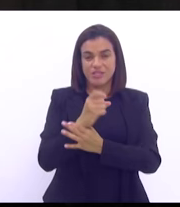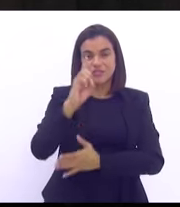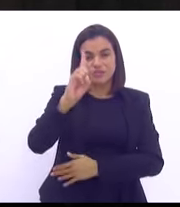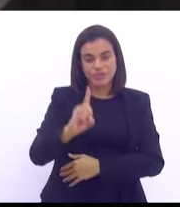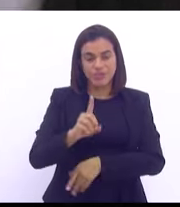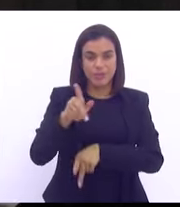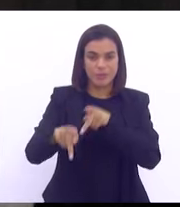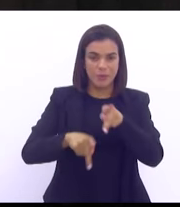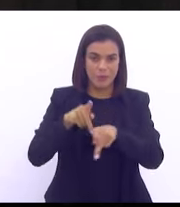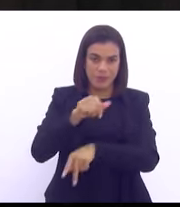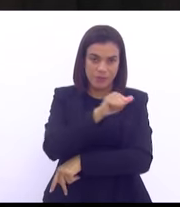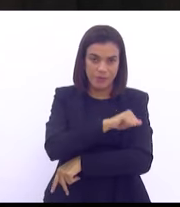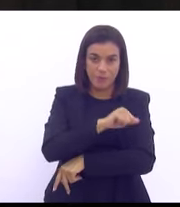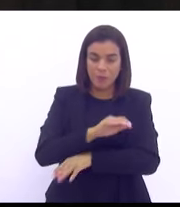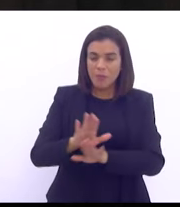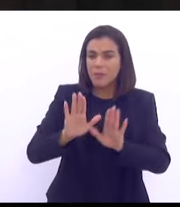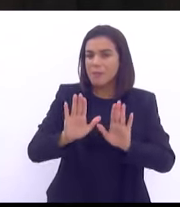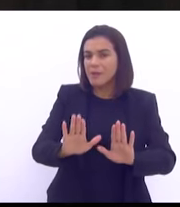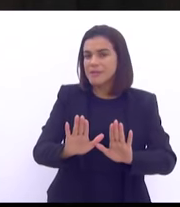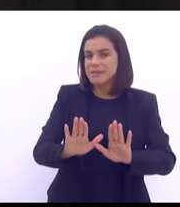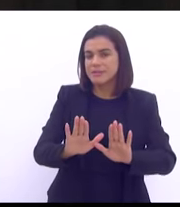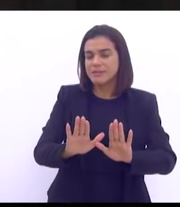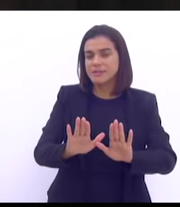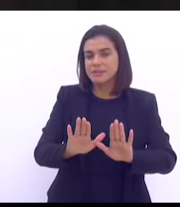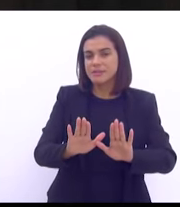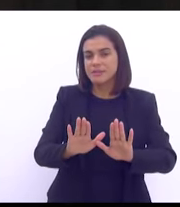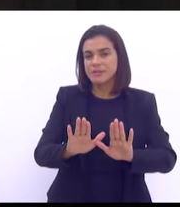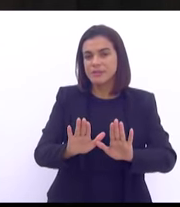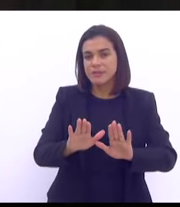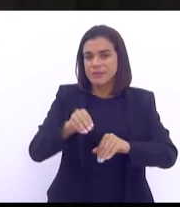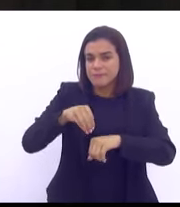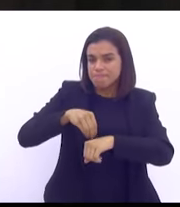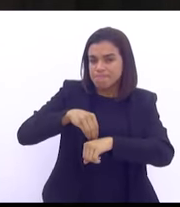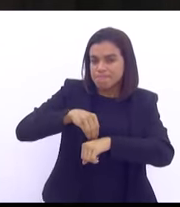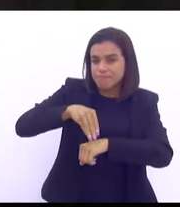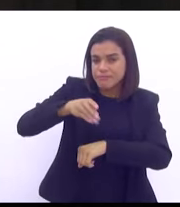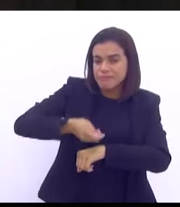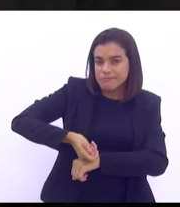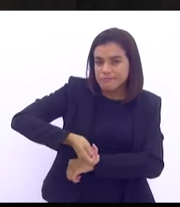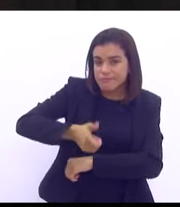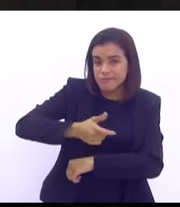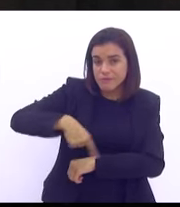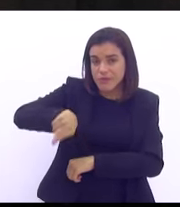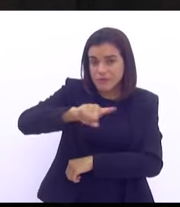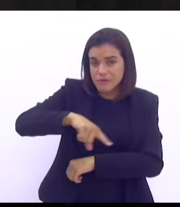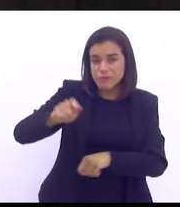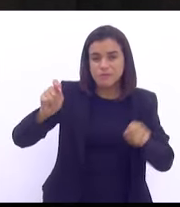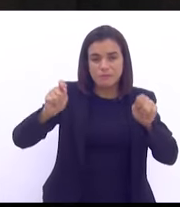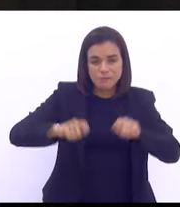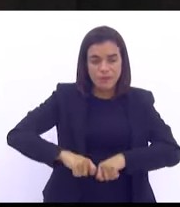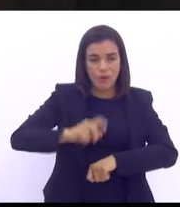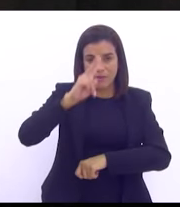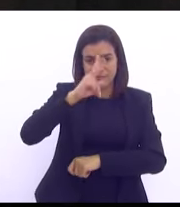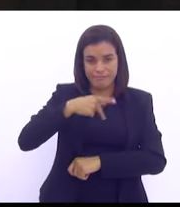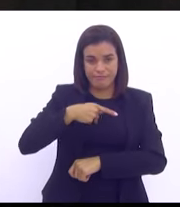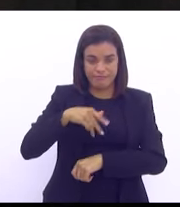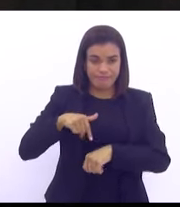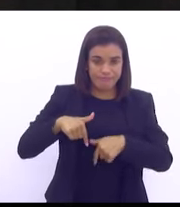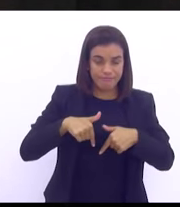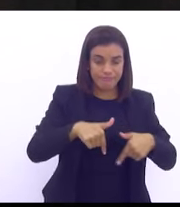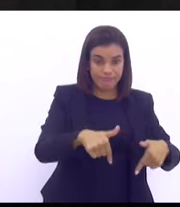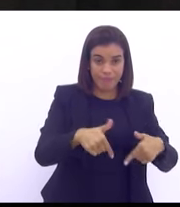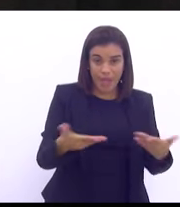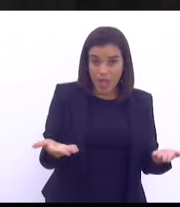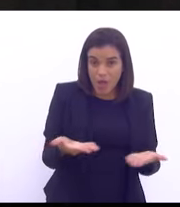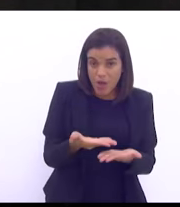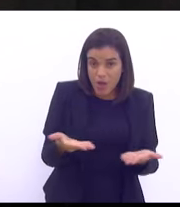direitos da população fluminense. Mas eu quero deixar uma dica que vocês podem fazer individualmente. A partir de